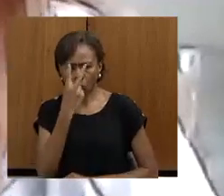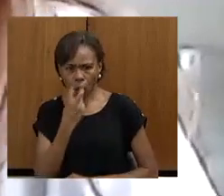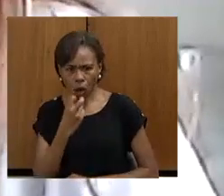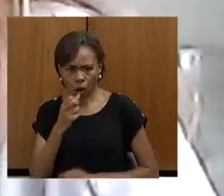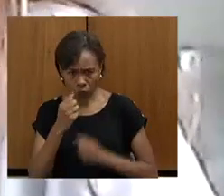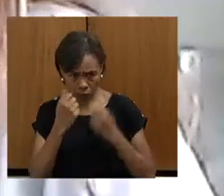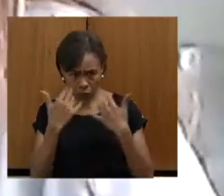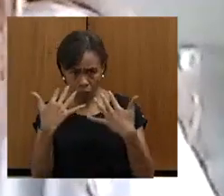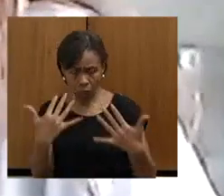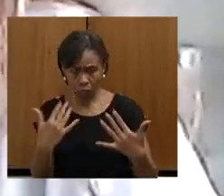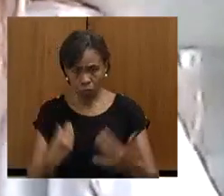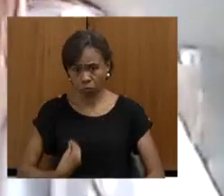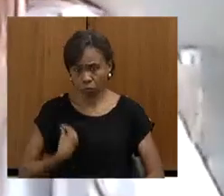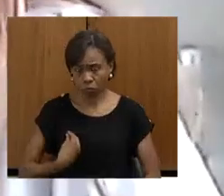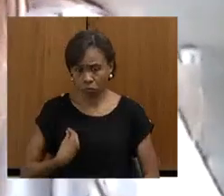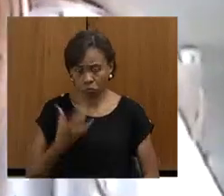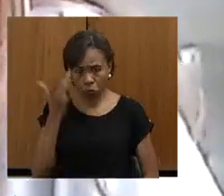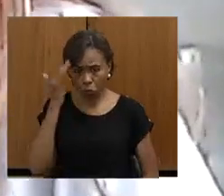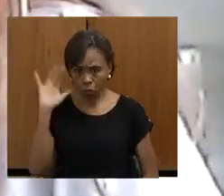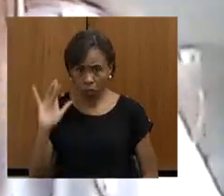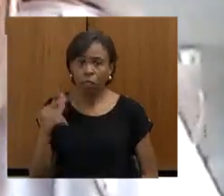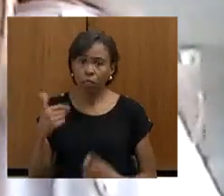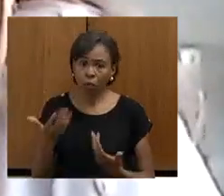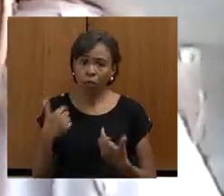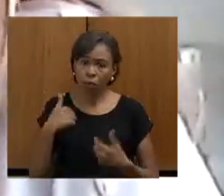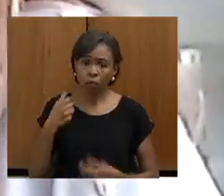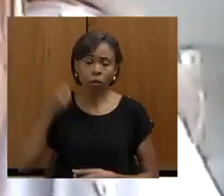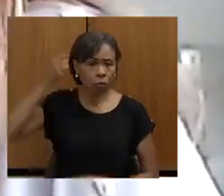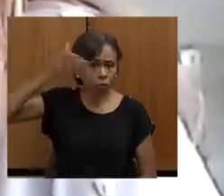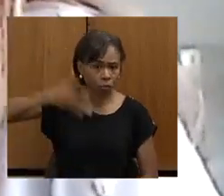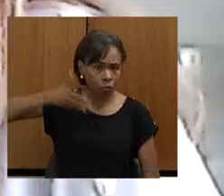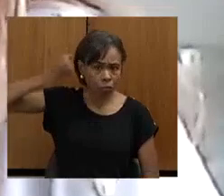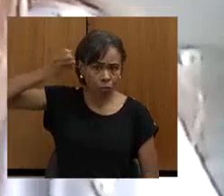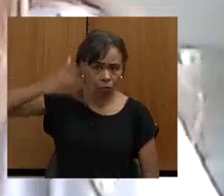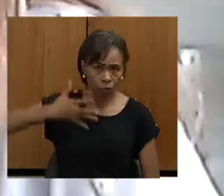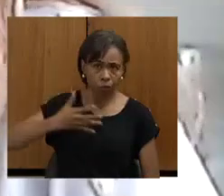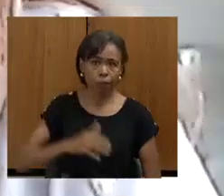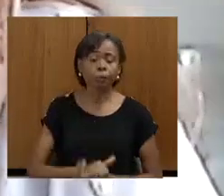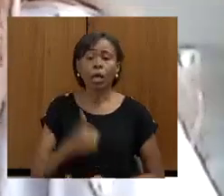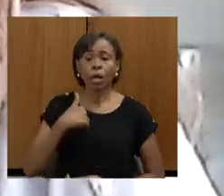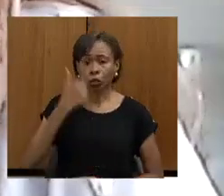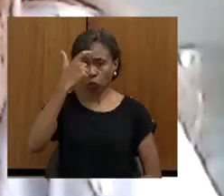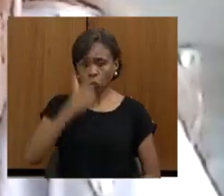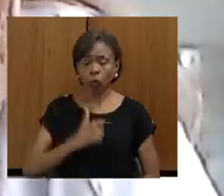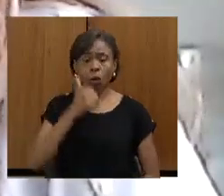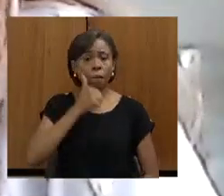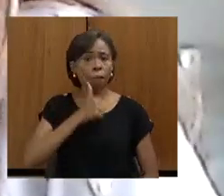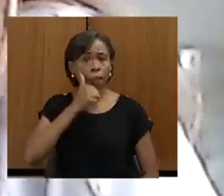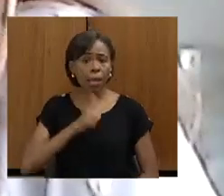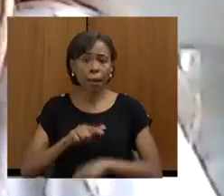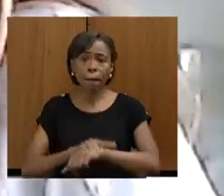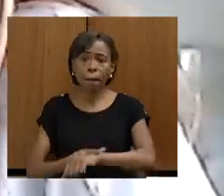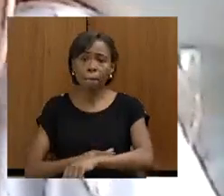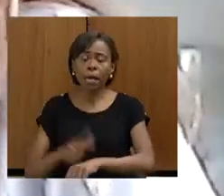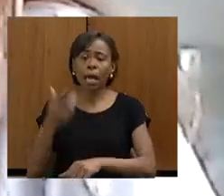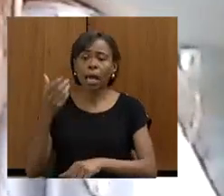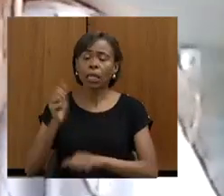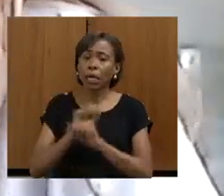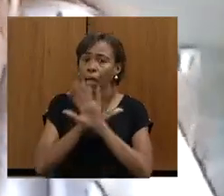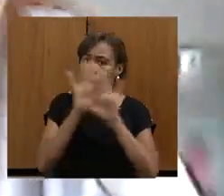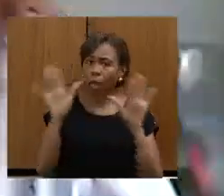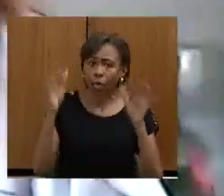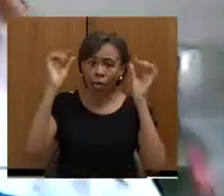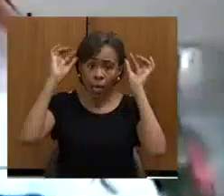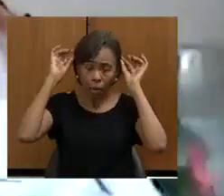local. Então, eu queria fazer minha audiodescrição. Eu sou uma mulher de pele clara, cabelo claro, estou